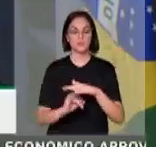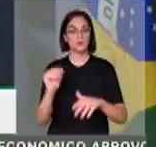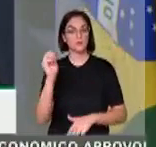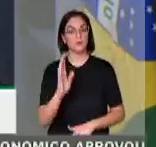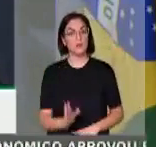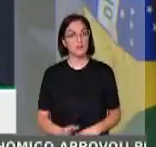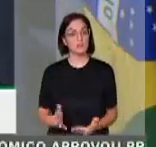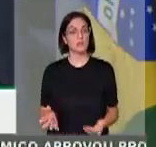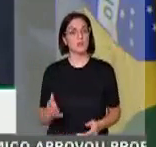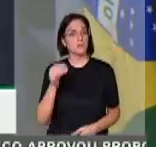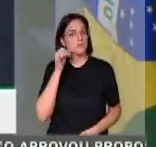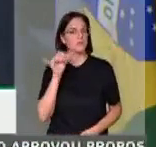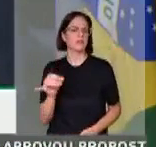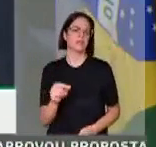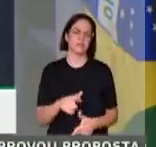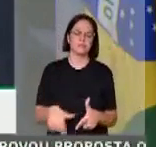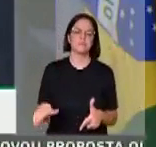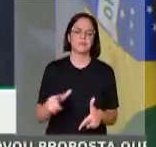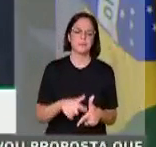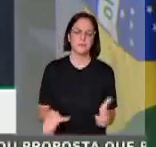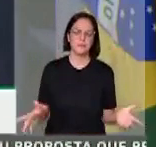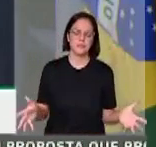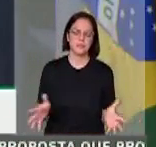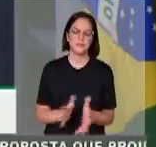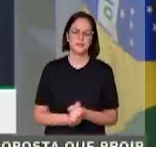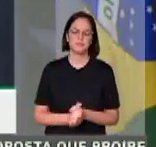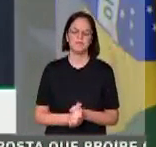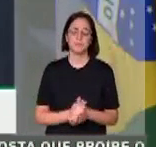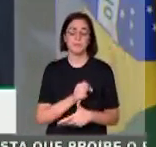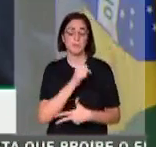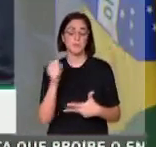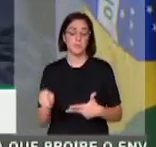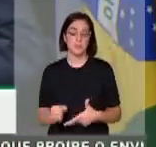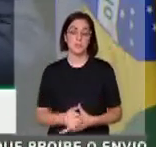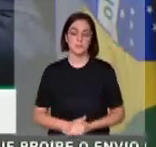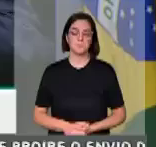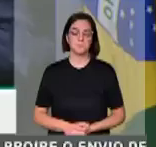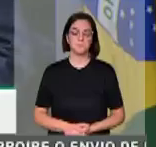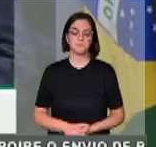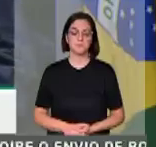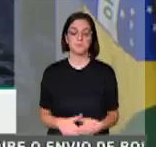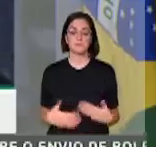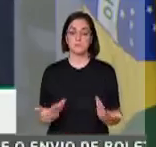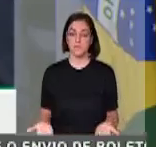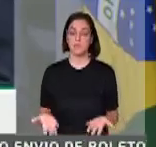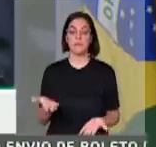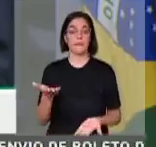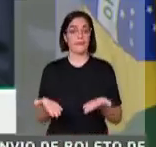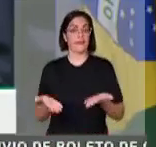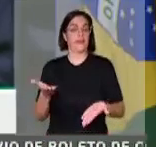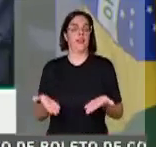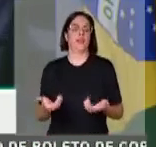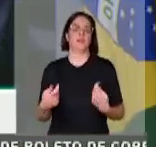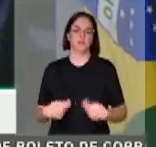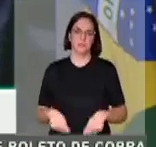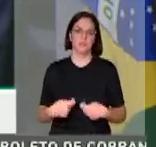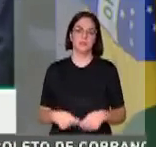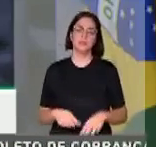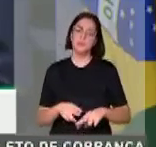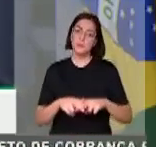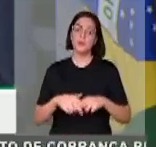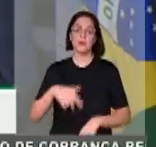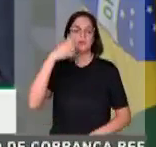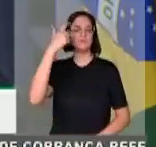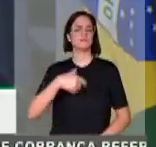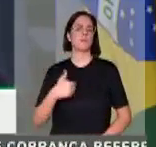evitassem qualquer conflito entre os poderes e dado o seu equilíbrio pessoal, seu